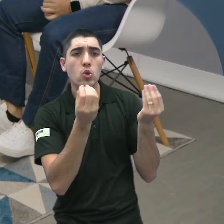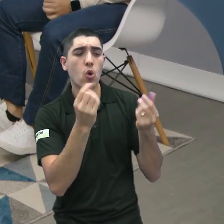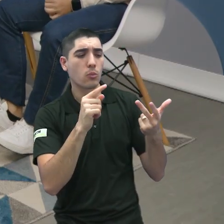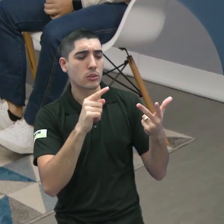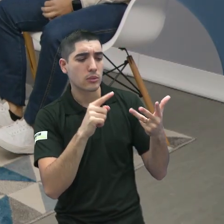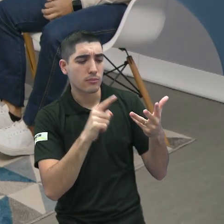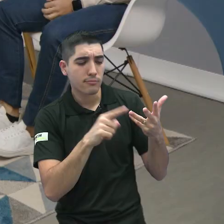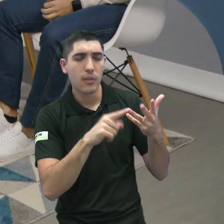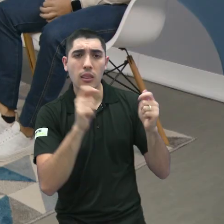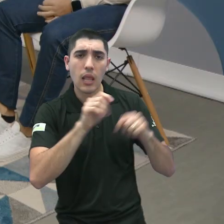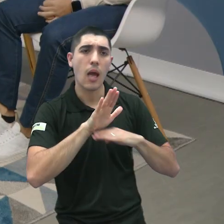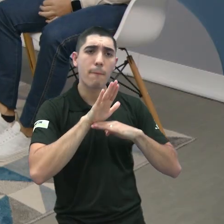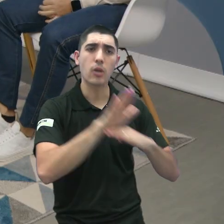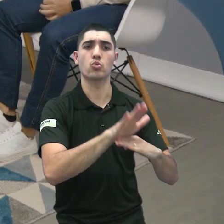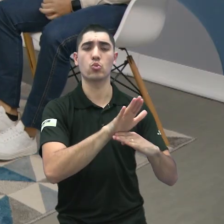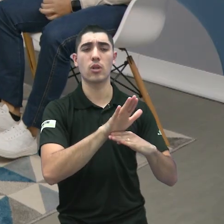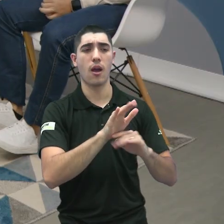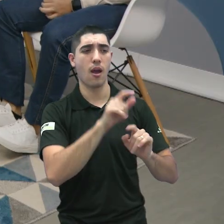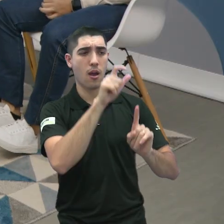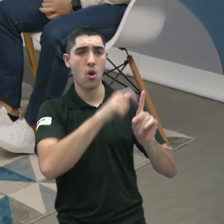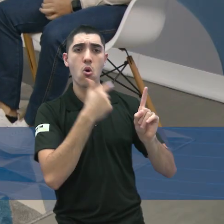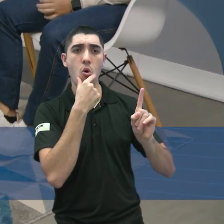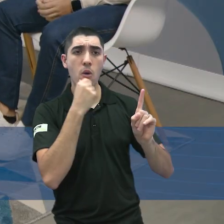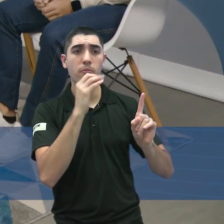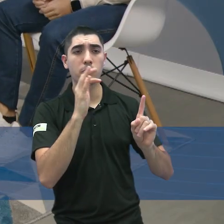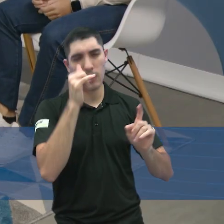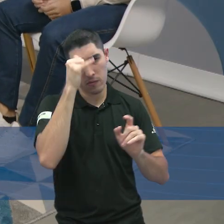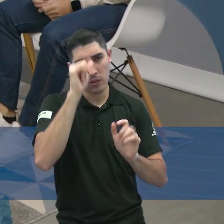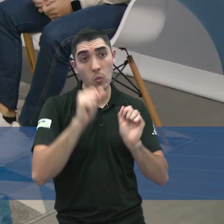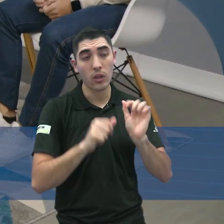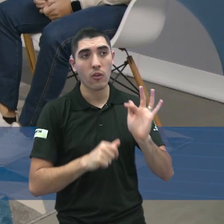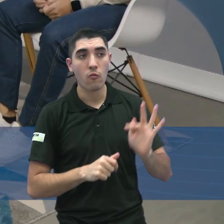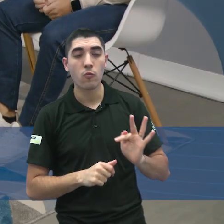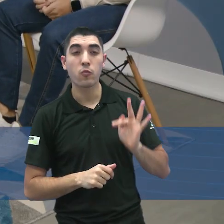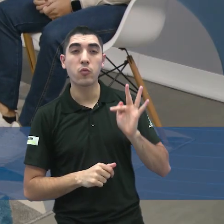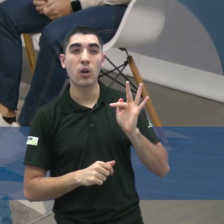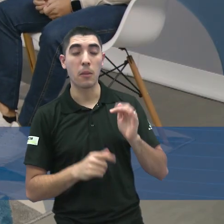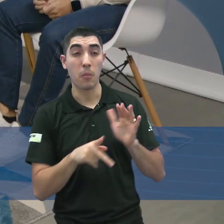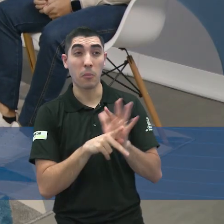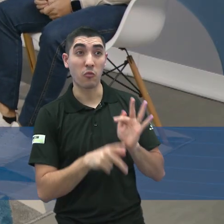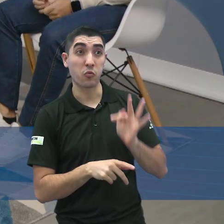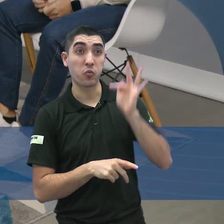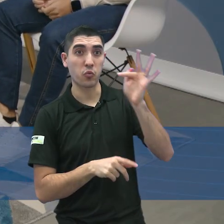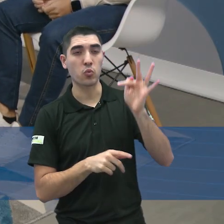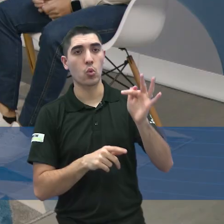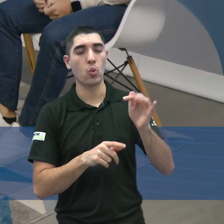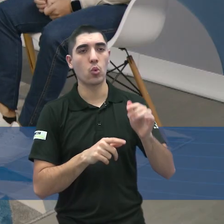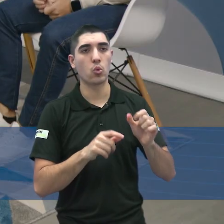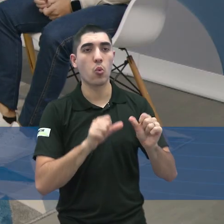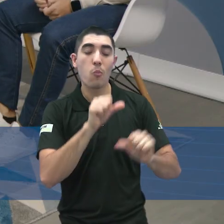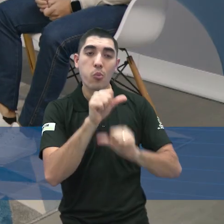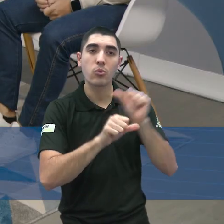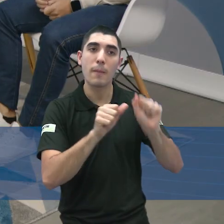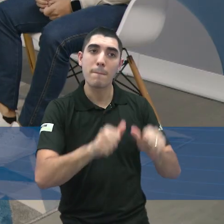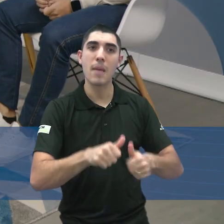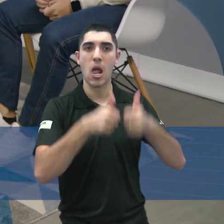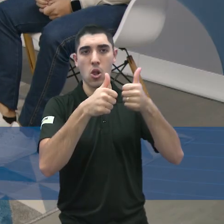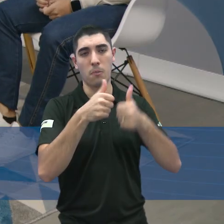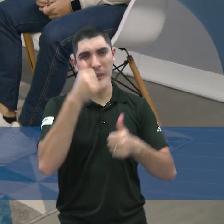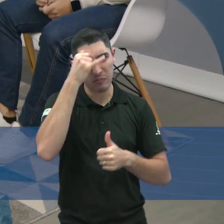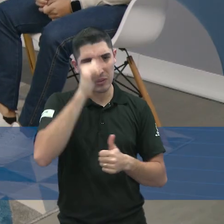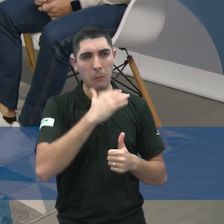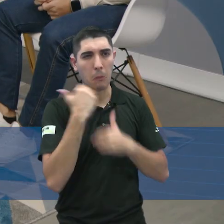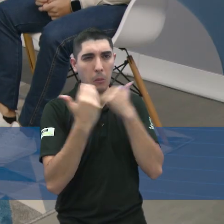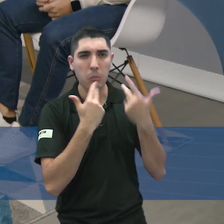contribuir também para que a gente tenha, num futuro não tão distante, as próximas gerações, uma realidade diferente?